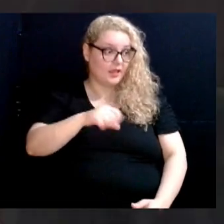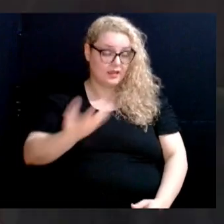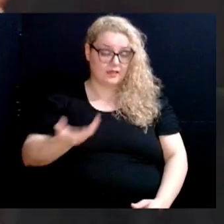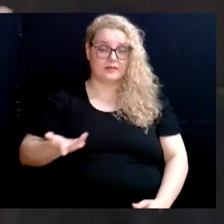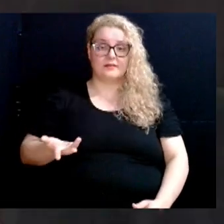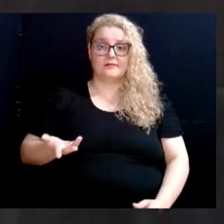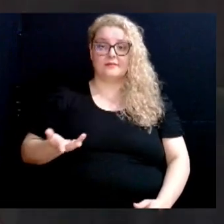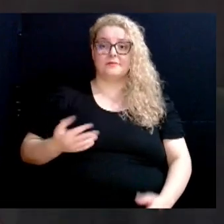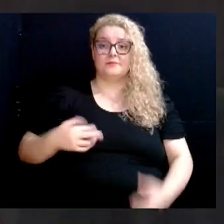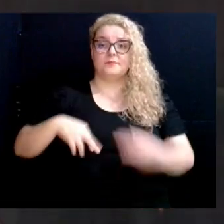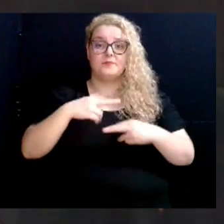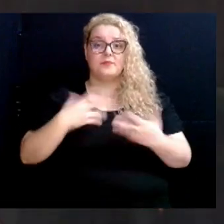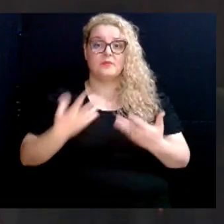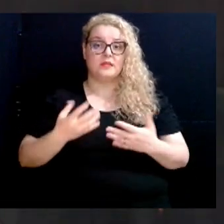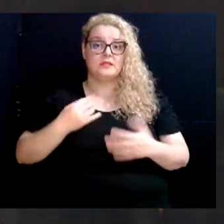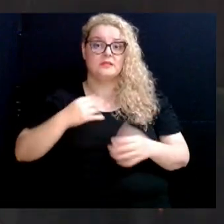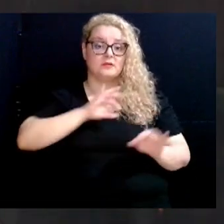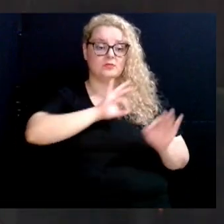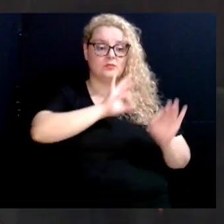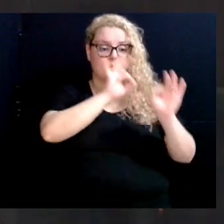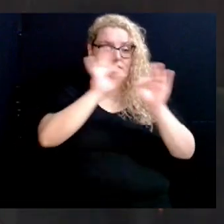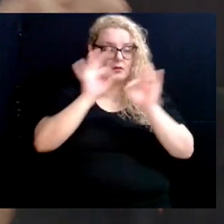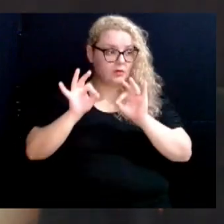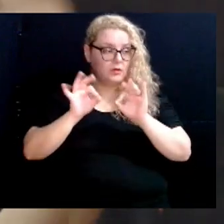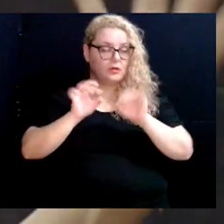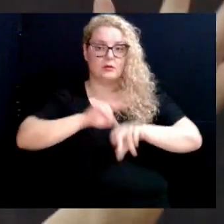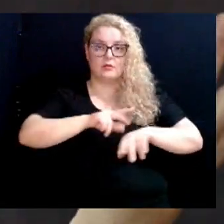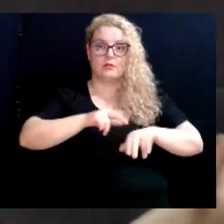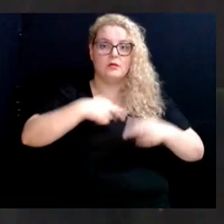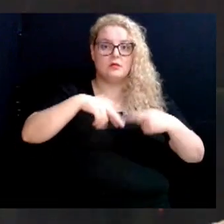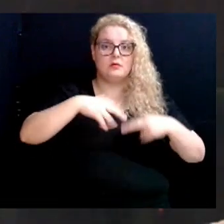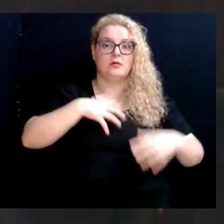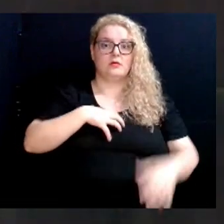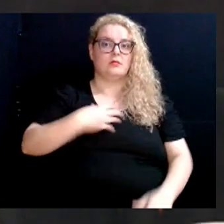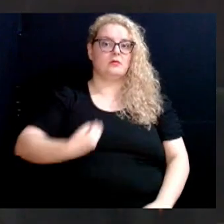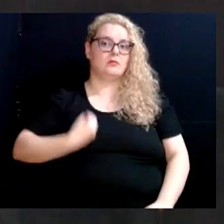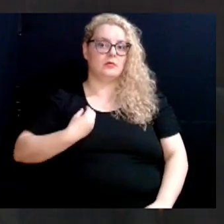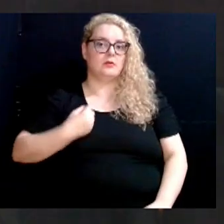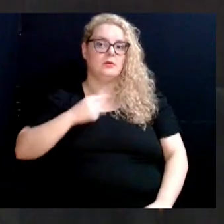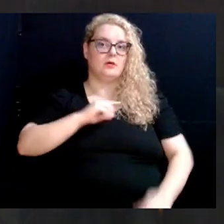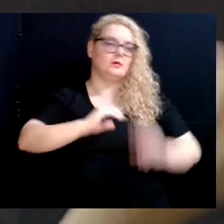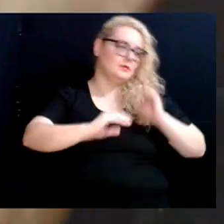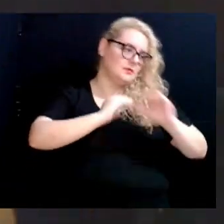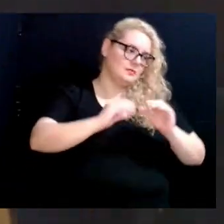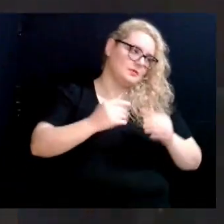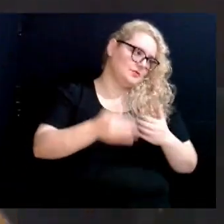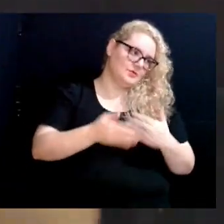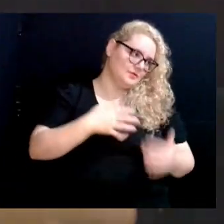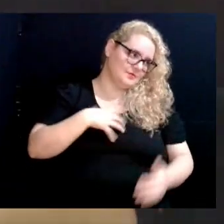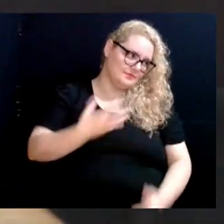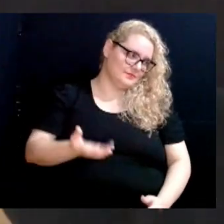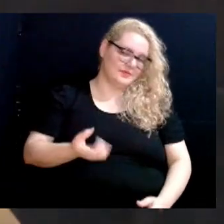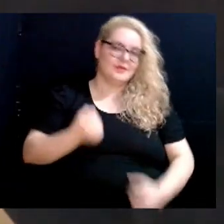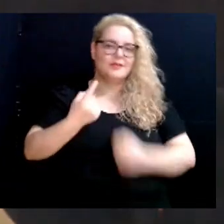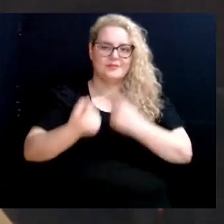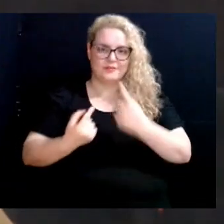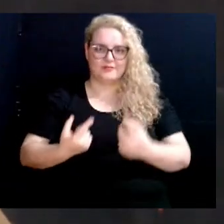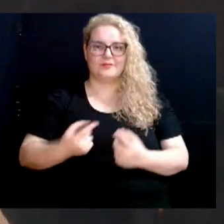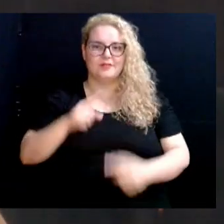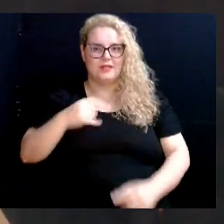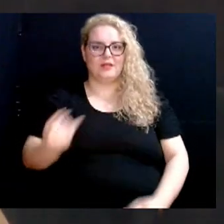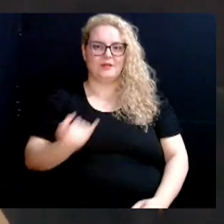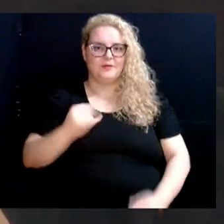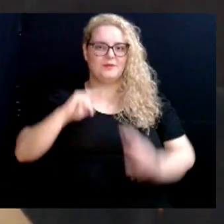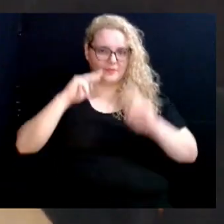tá ligado, se você for ver, em várias outras áreas da sua vida. Talvez você não é comunicador à toa. De alguma forma, é importante você ser